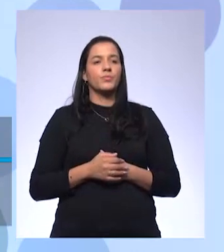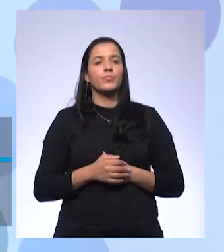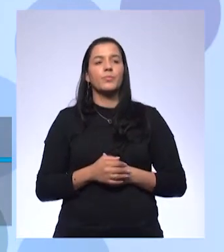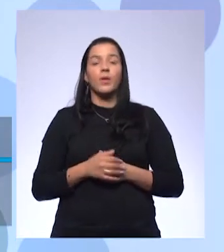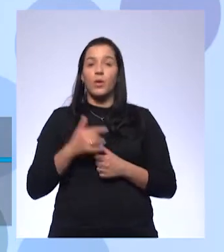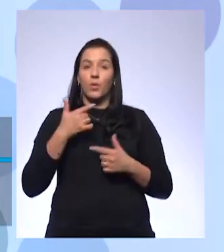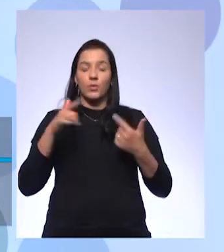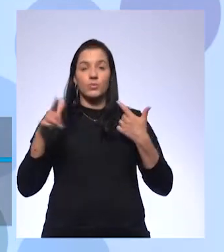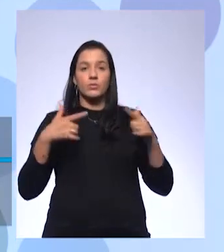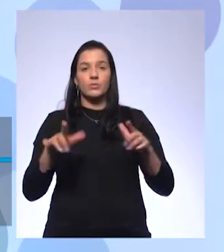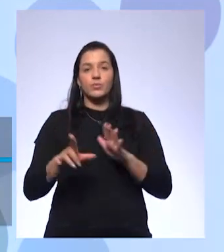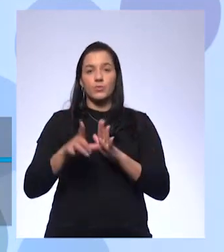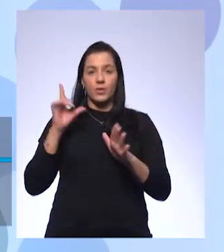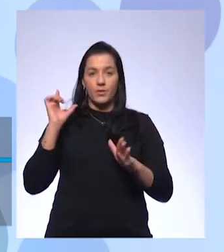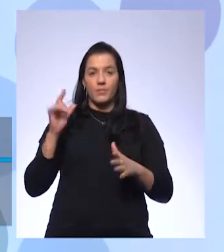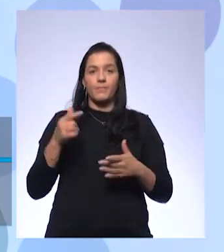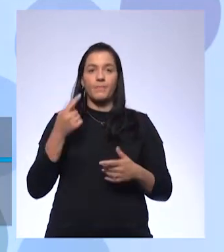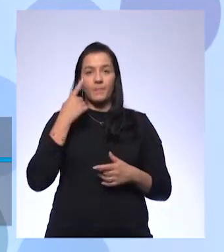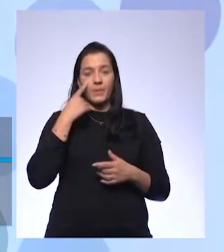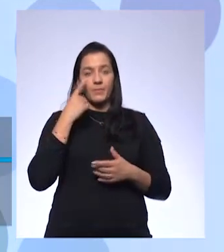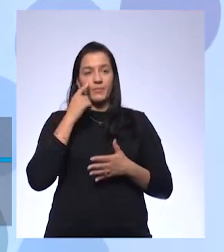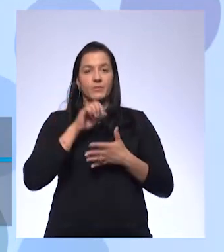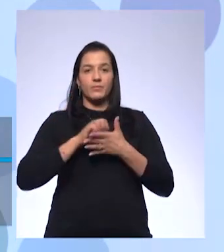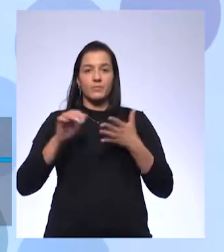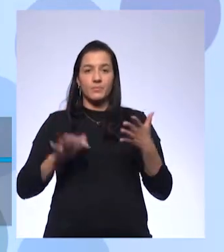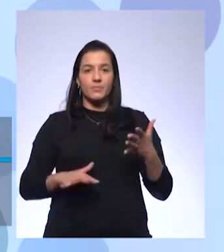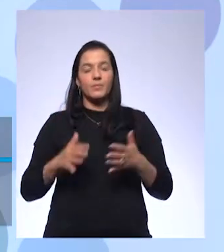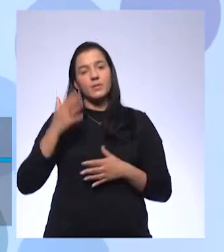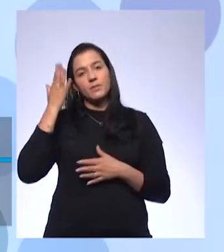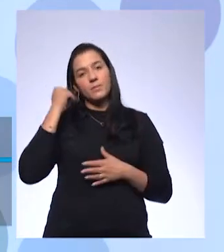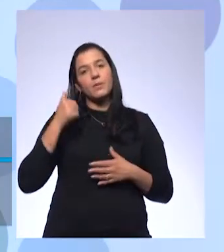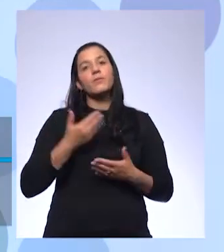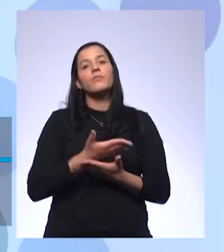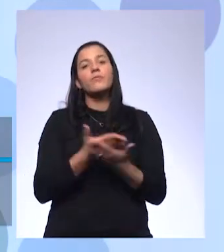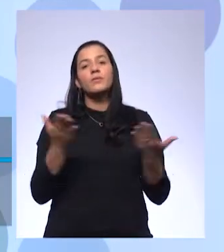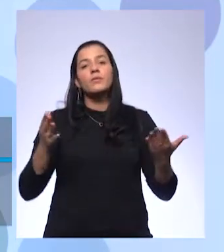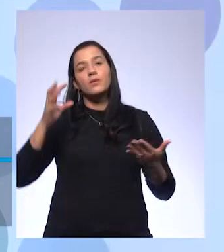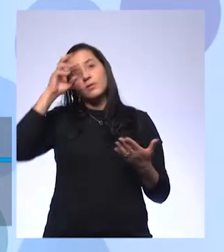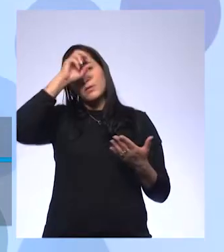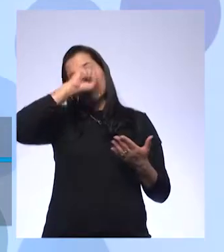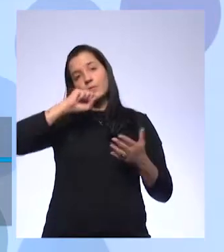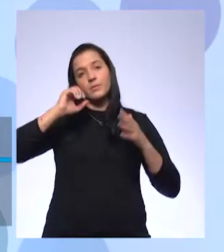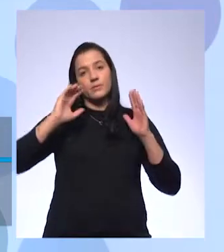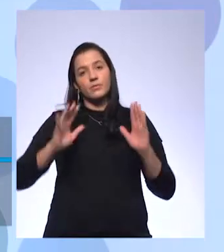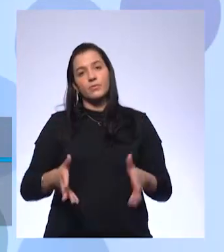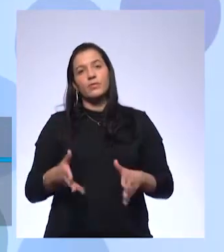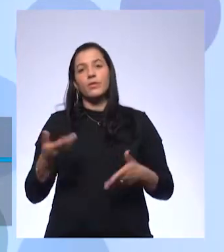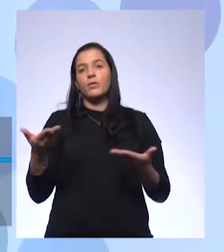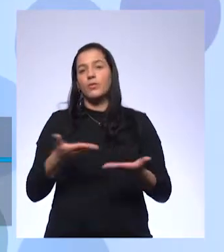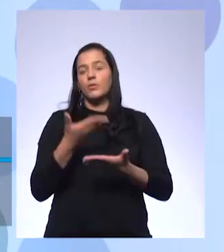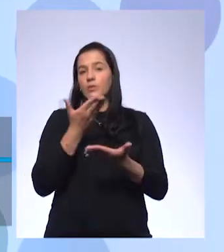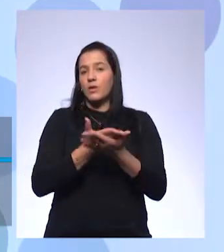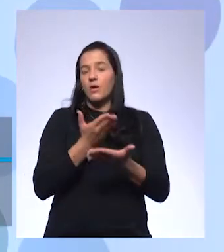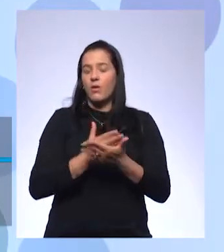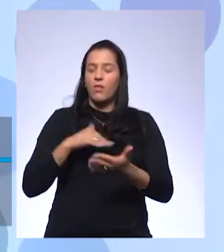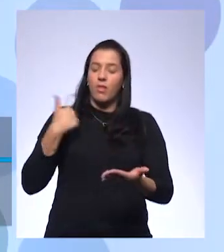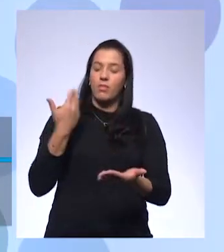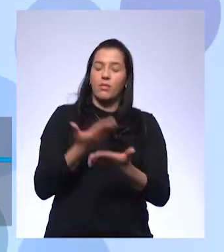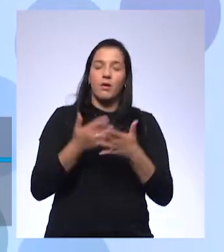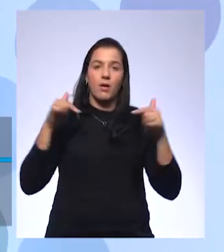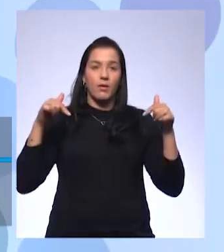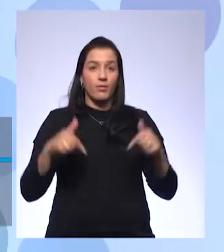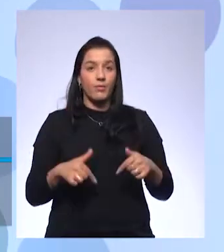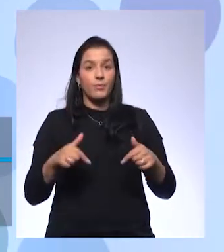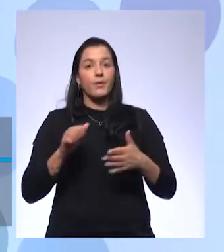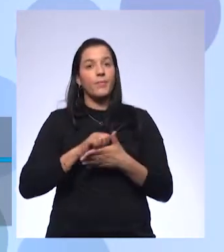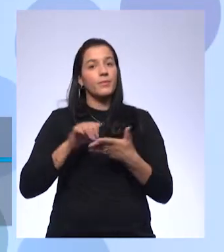as outras ditaduras, vamos fazer um exercício para saber o que vocês já apreenderam da nossa aula até aqui. É